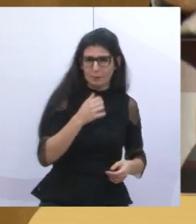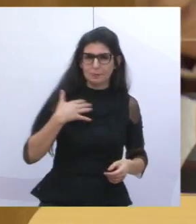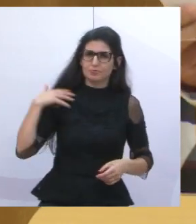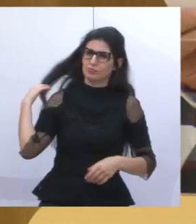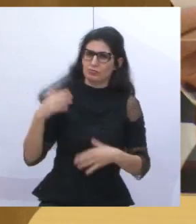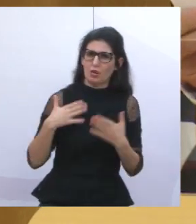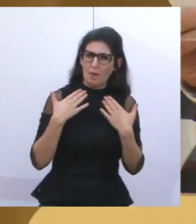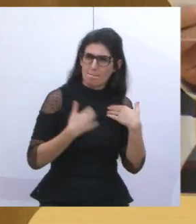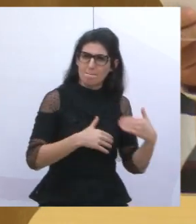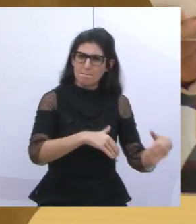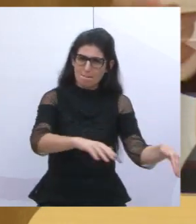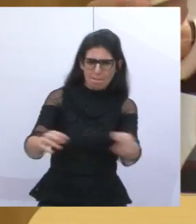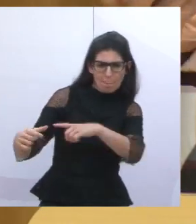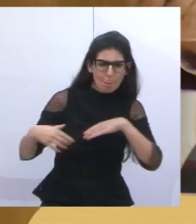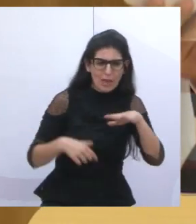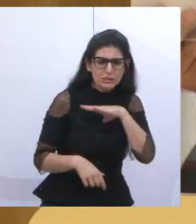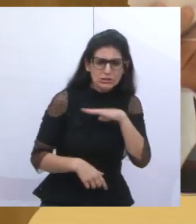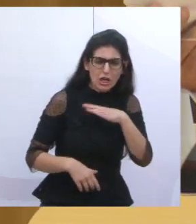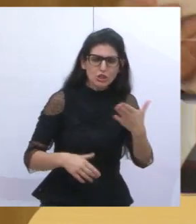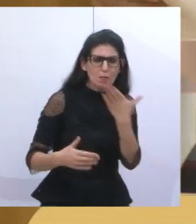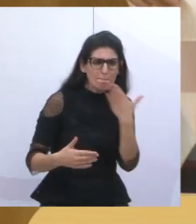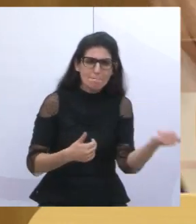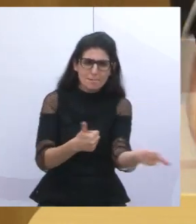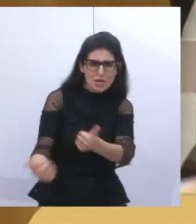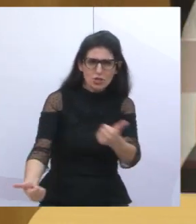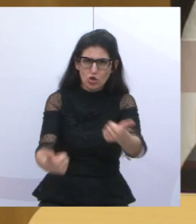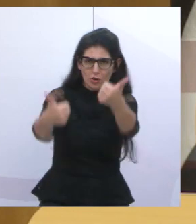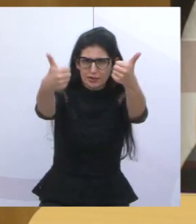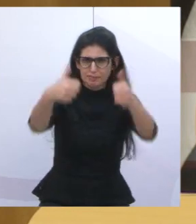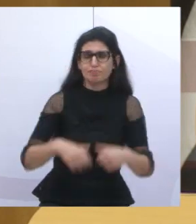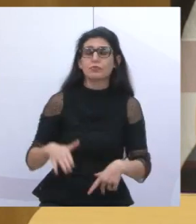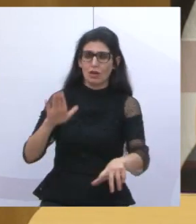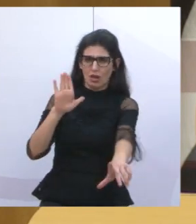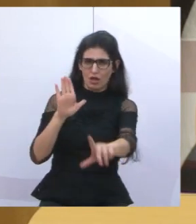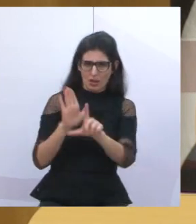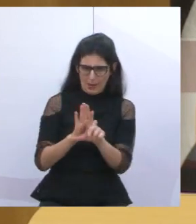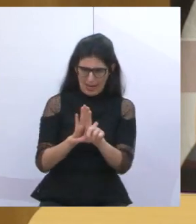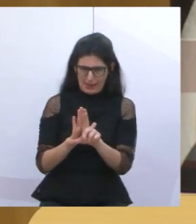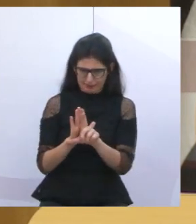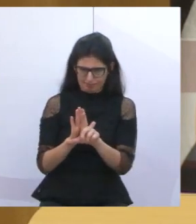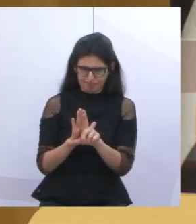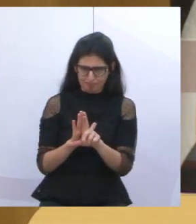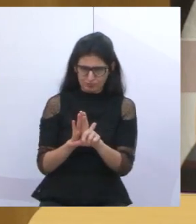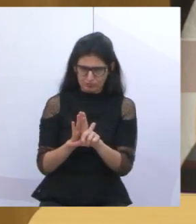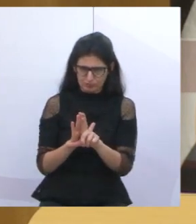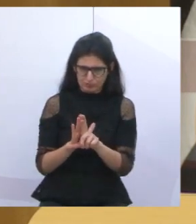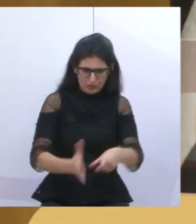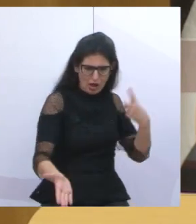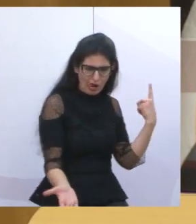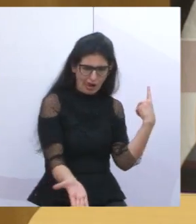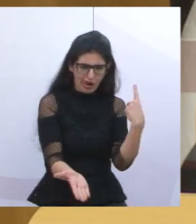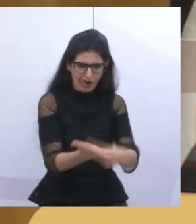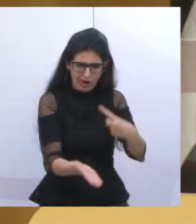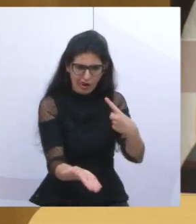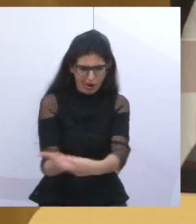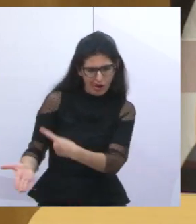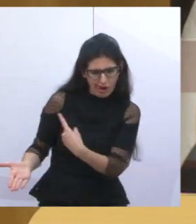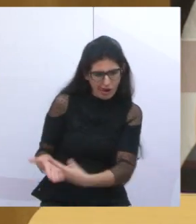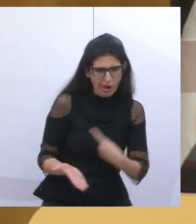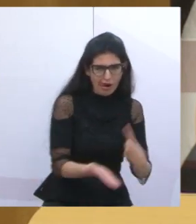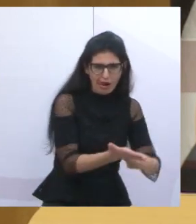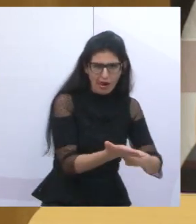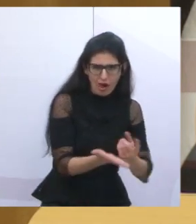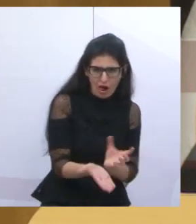de Melhorias. E essa lei embasou as parcerias que foram realizadas